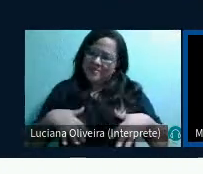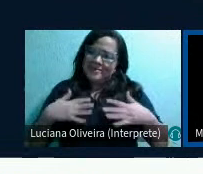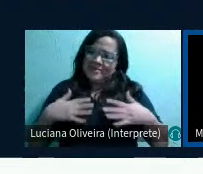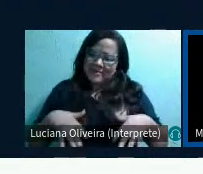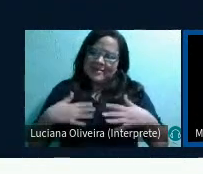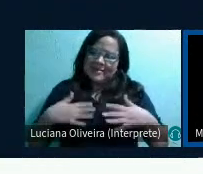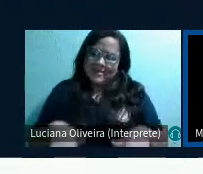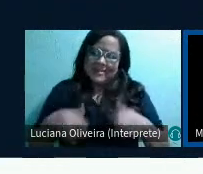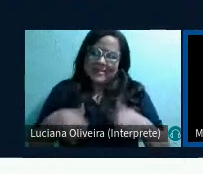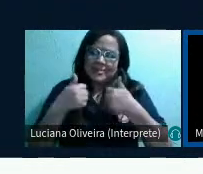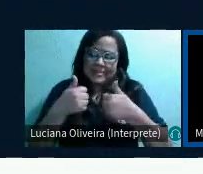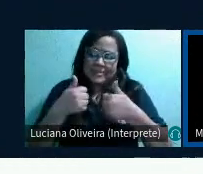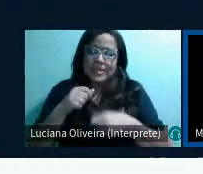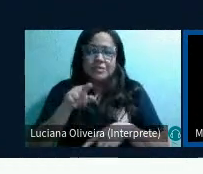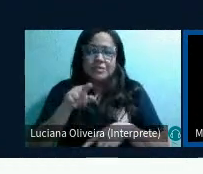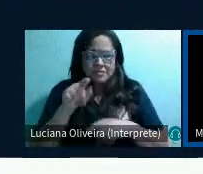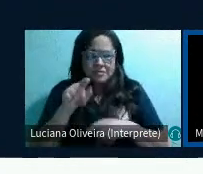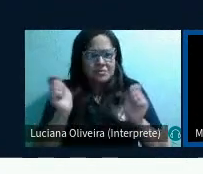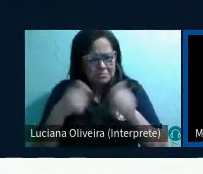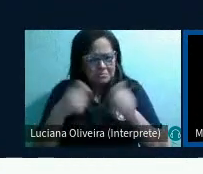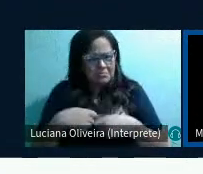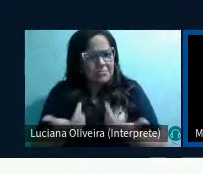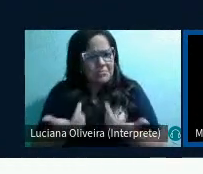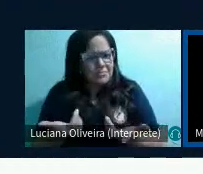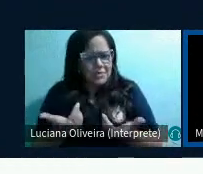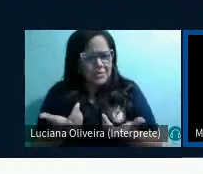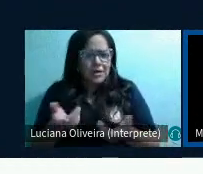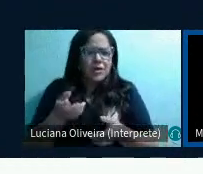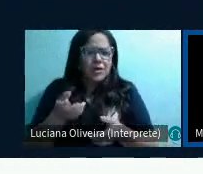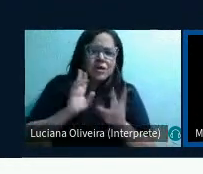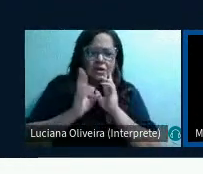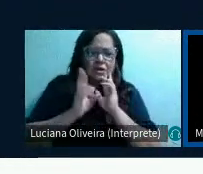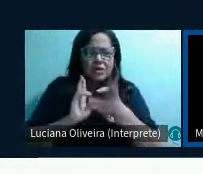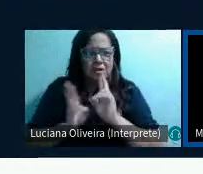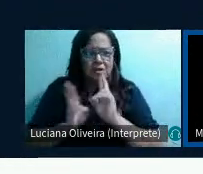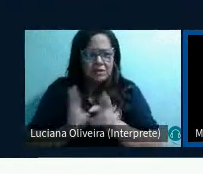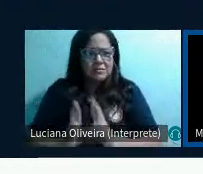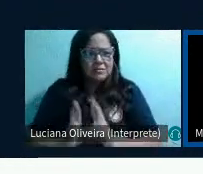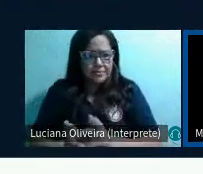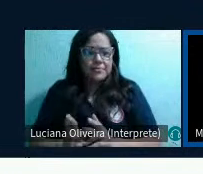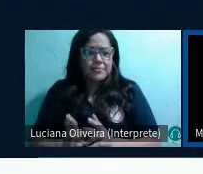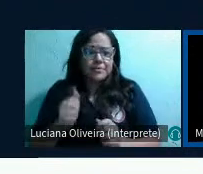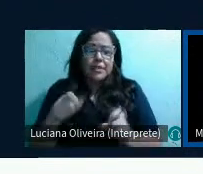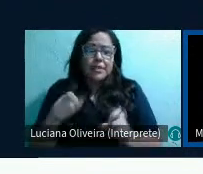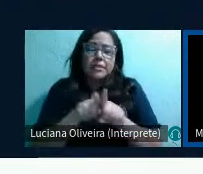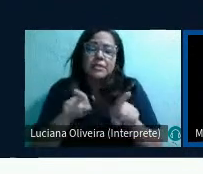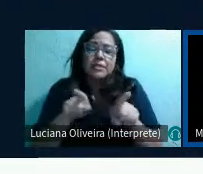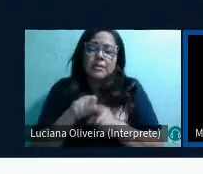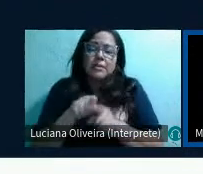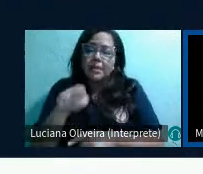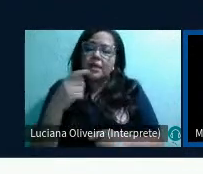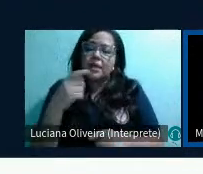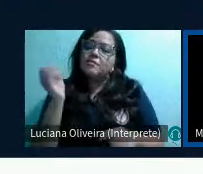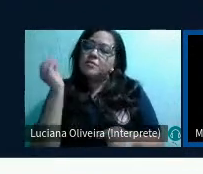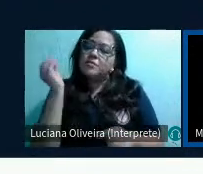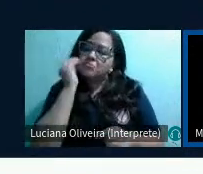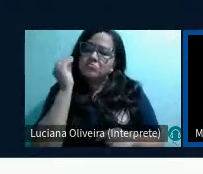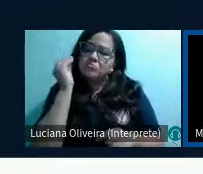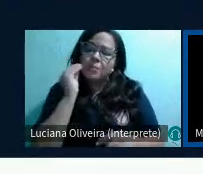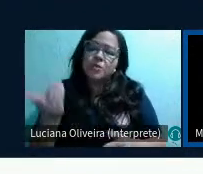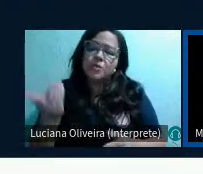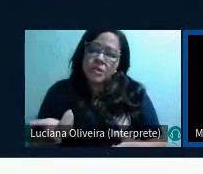ou menos como é que acontece, é uma prova que ela entrega bastante oportunidades, porque é uma prova simples de se